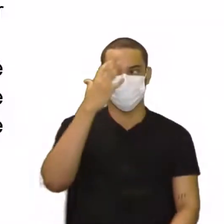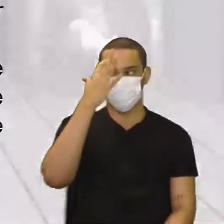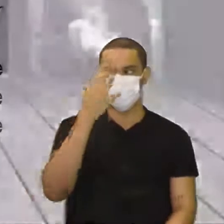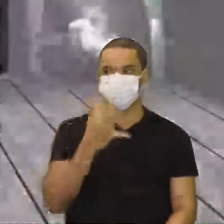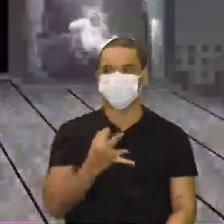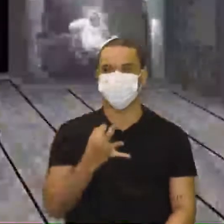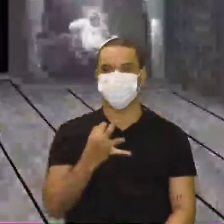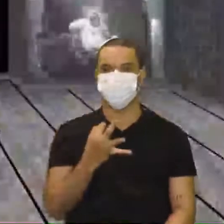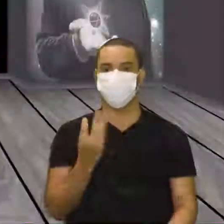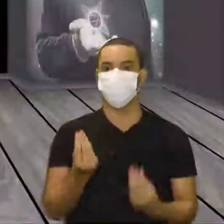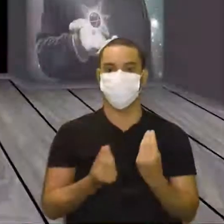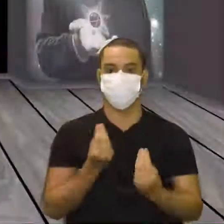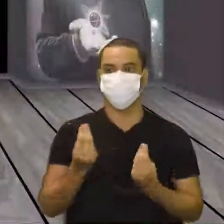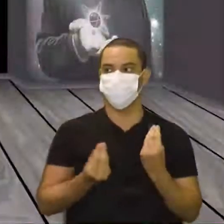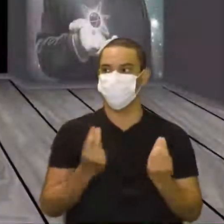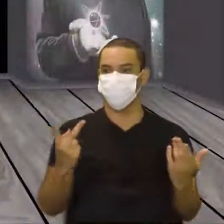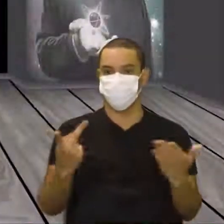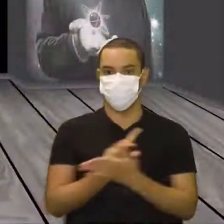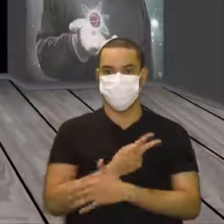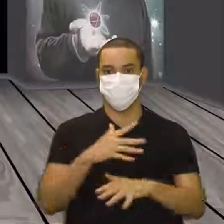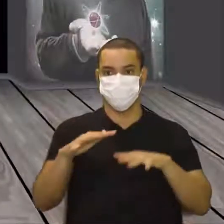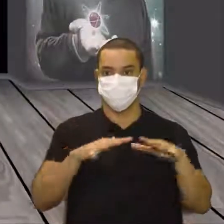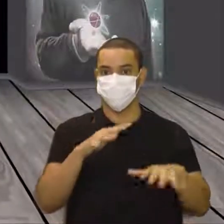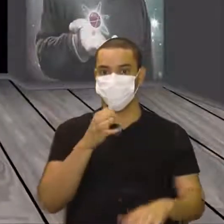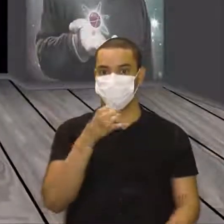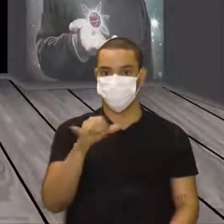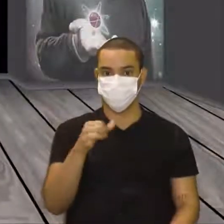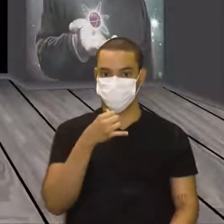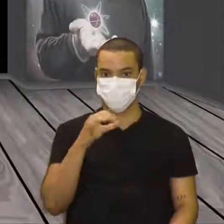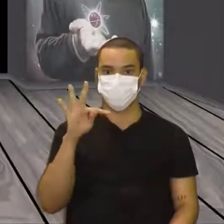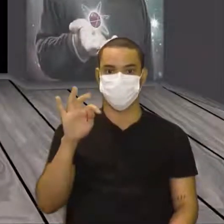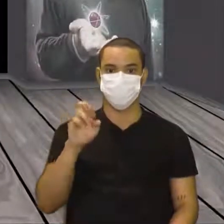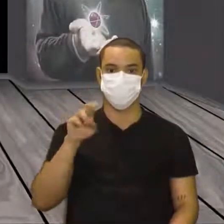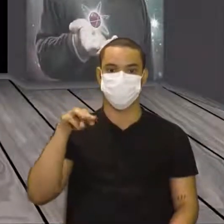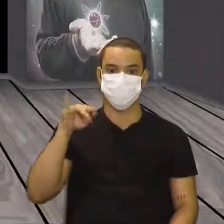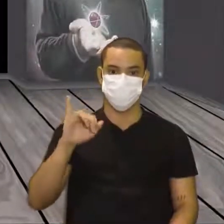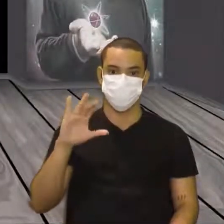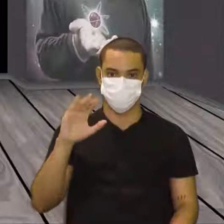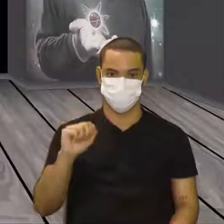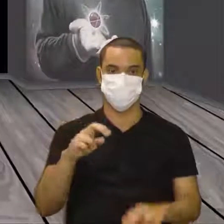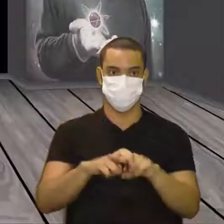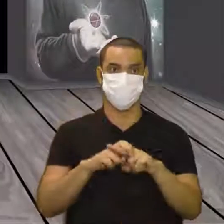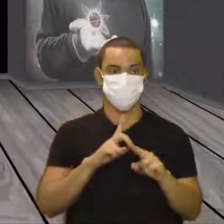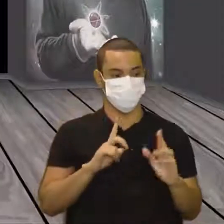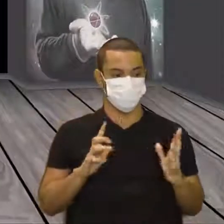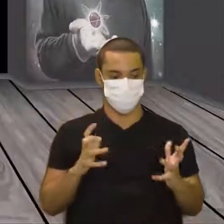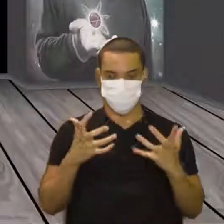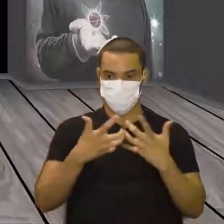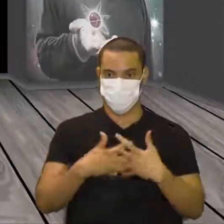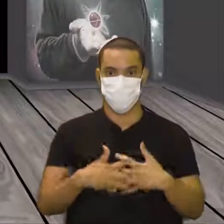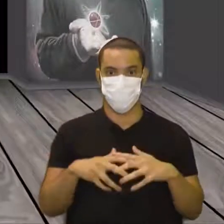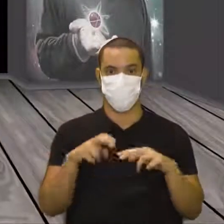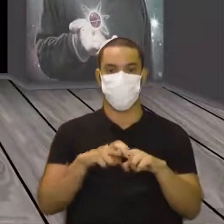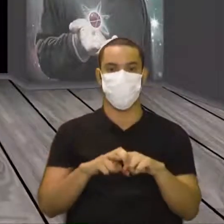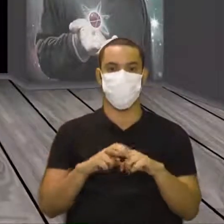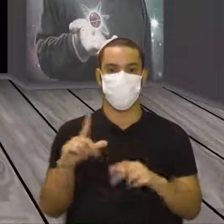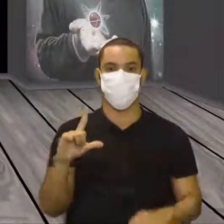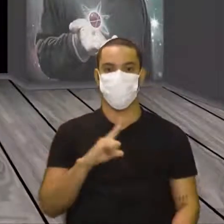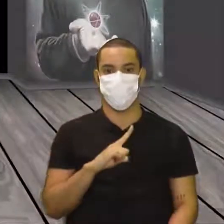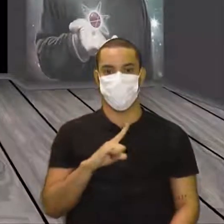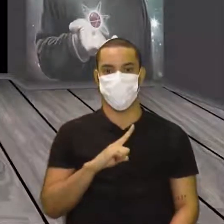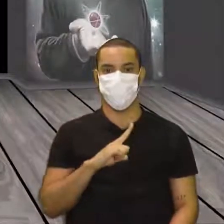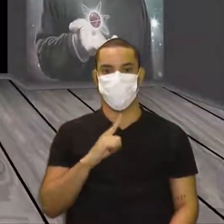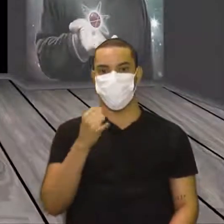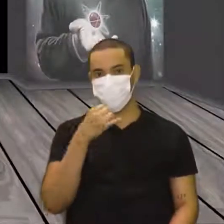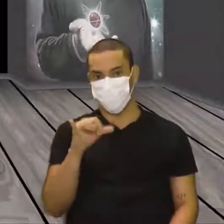essa movimentação vai gerar o quê? Energia térmica, né? Então, você tem essa energia mecânica aí, eu também vou ter